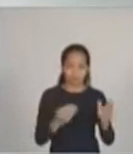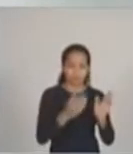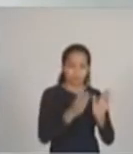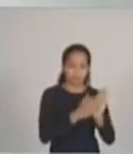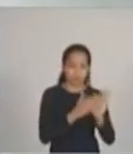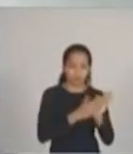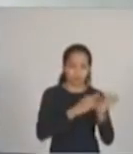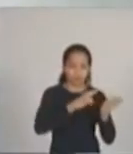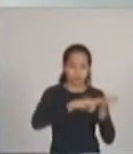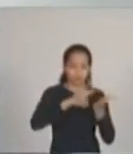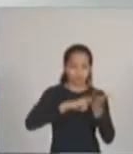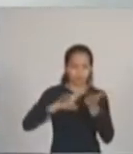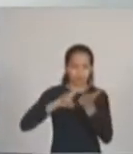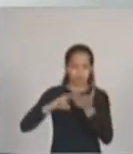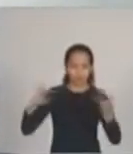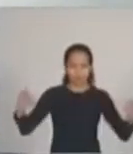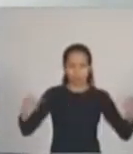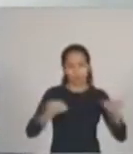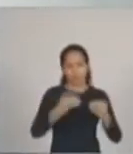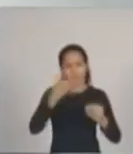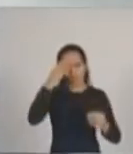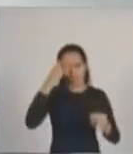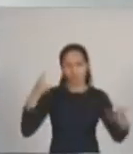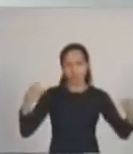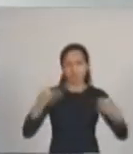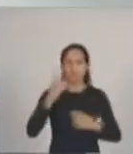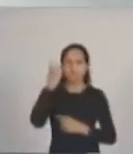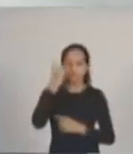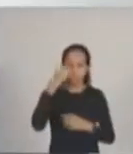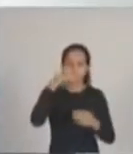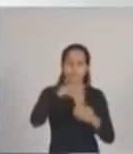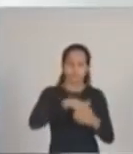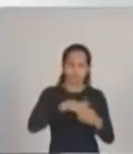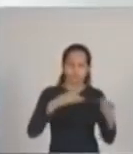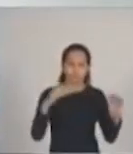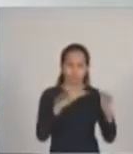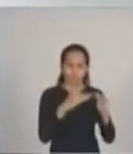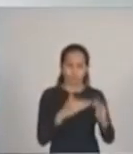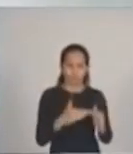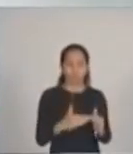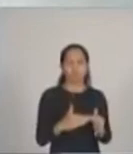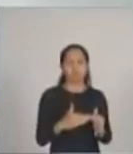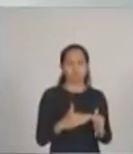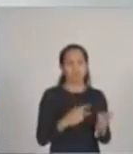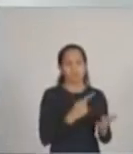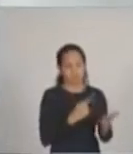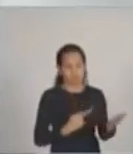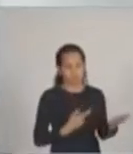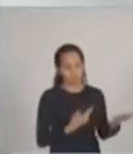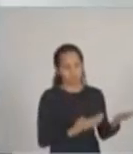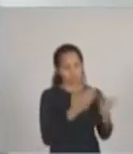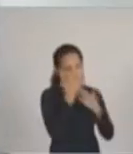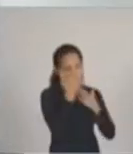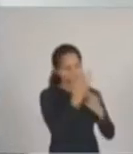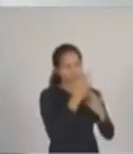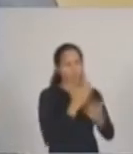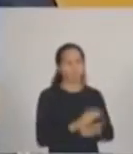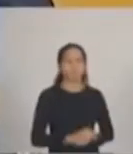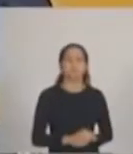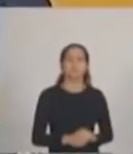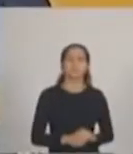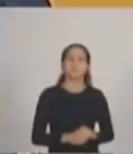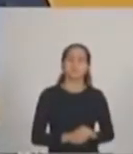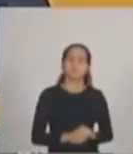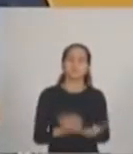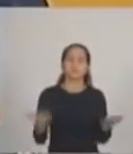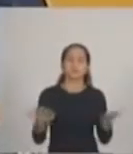agradeço aí a compreensão de todos os deputados e deputadas que votaram a favor dessas indicações, presidente. Muito obrigado.